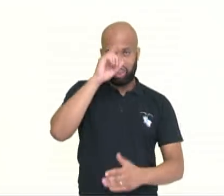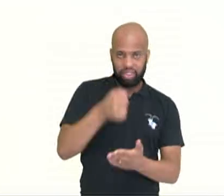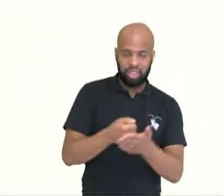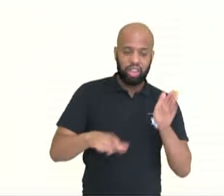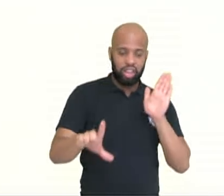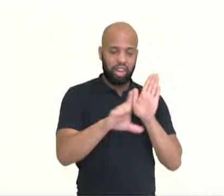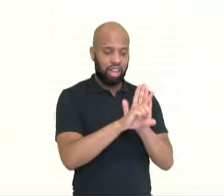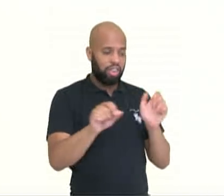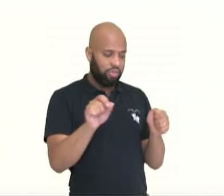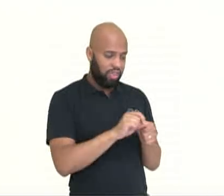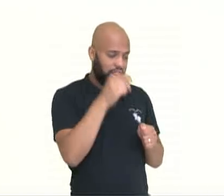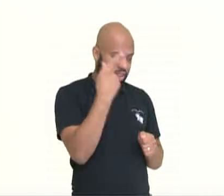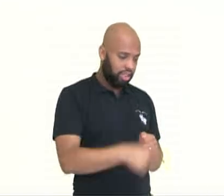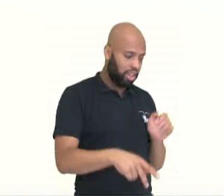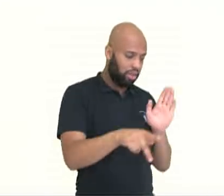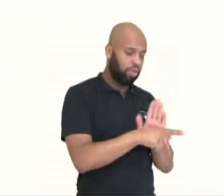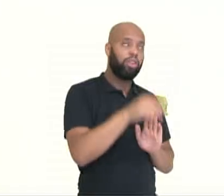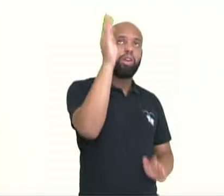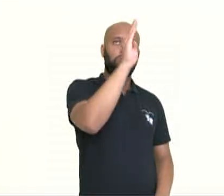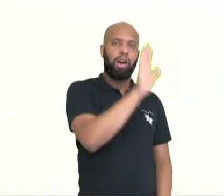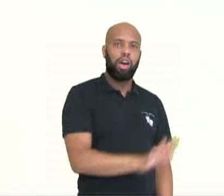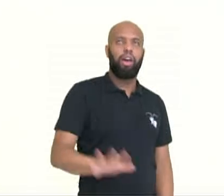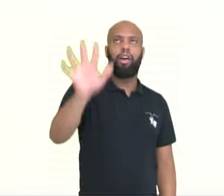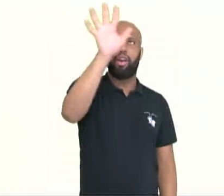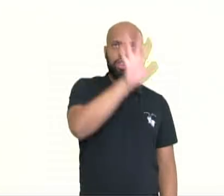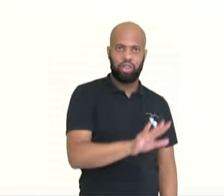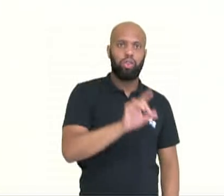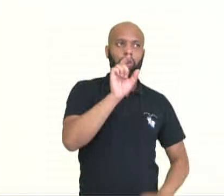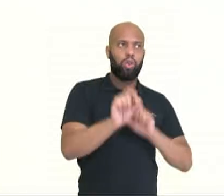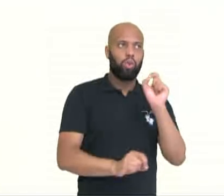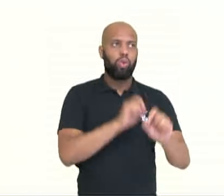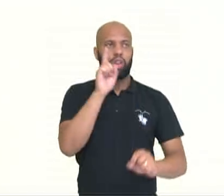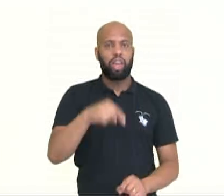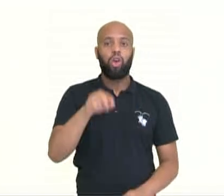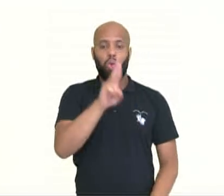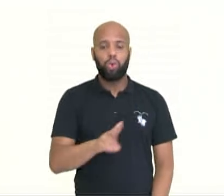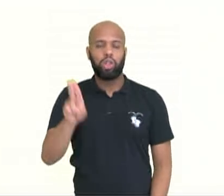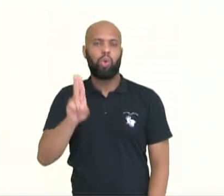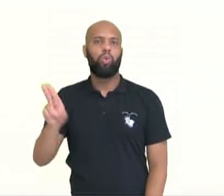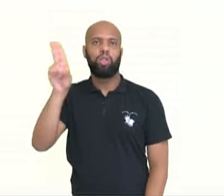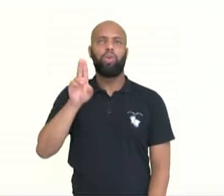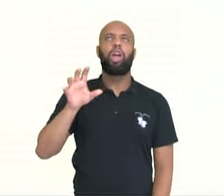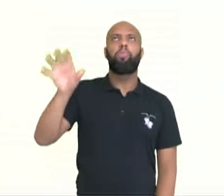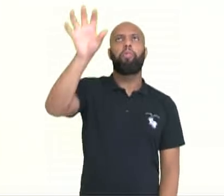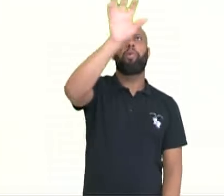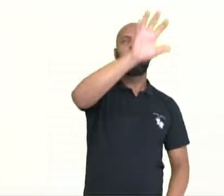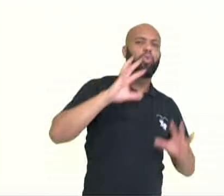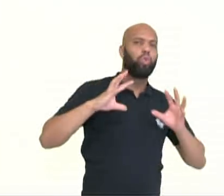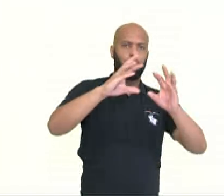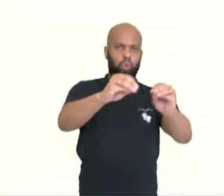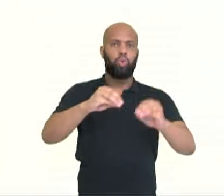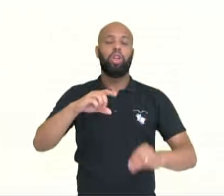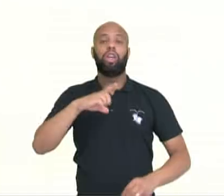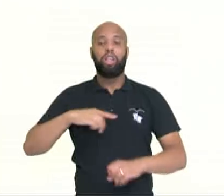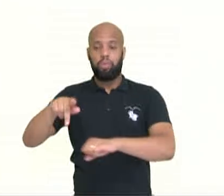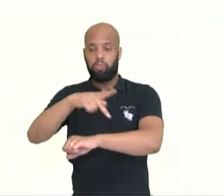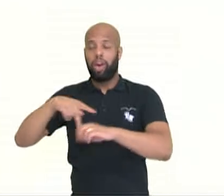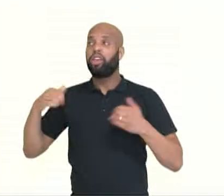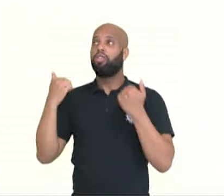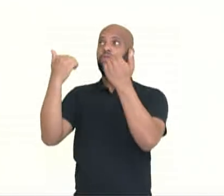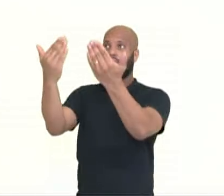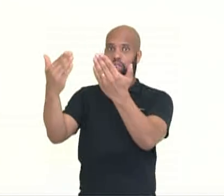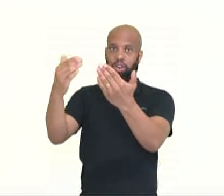leis que são aplicadas dentro desse território, elas são aplicadas e são válidas aqui. E países